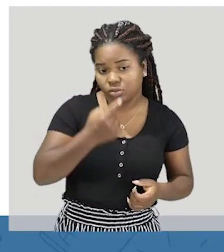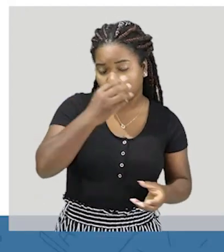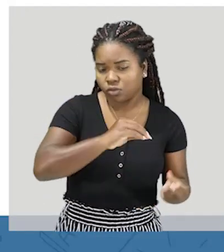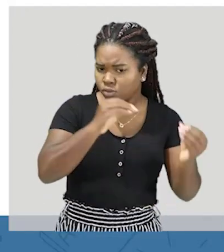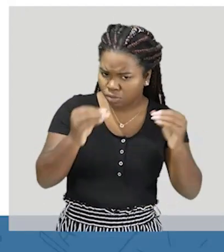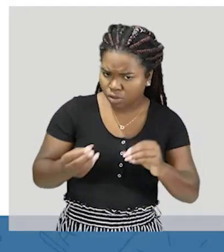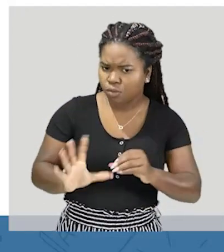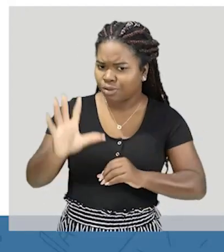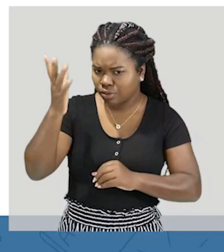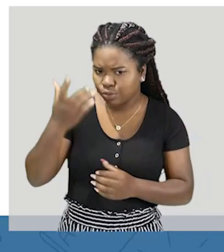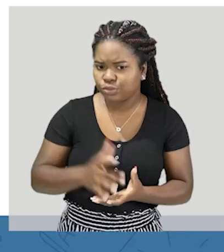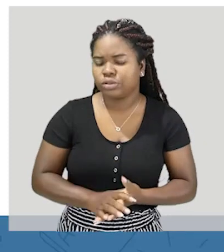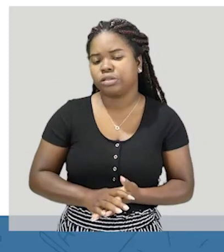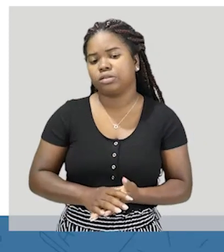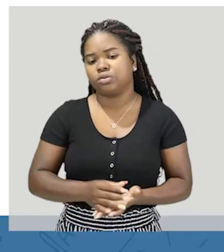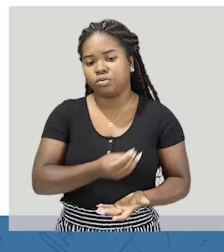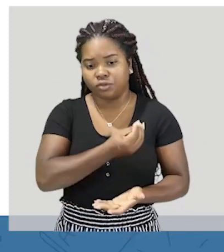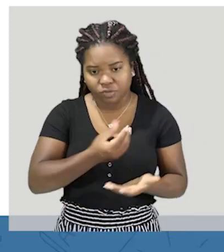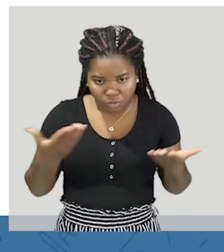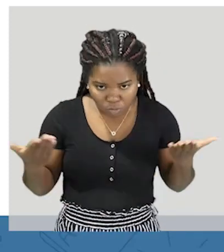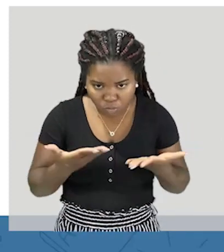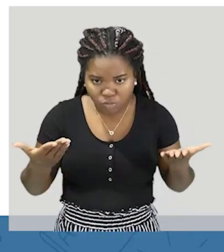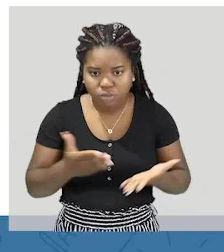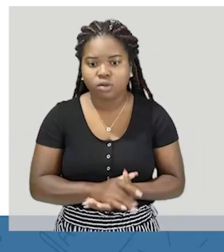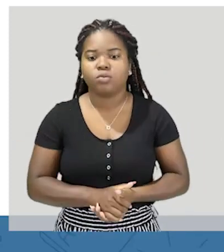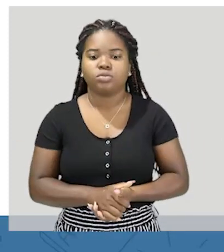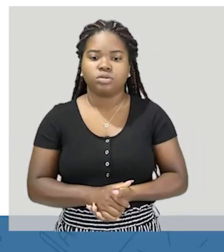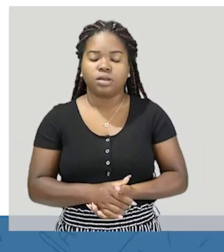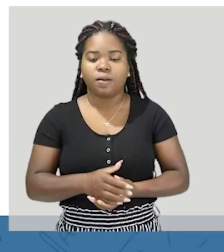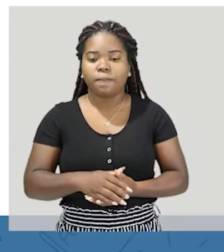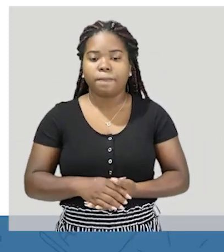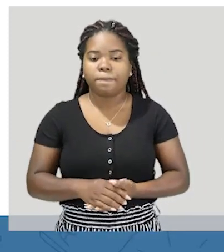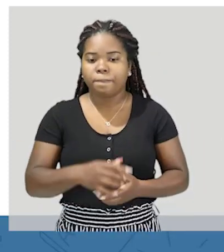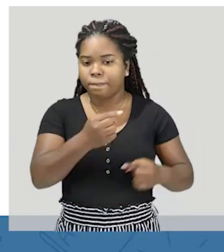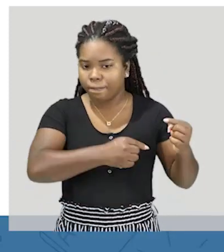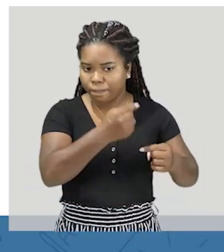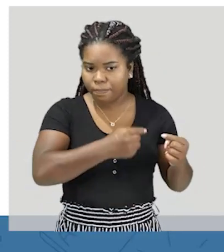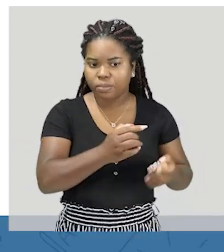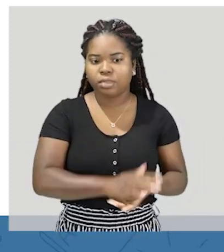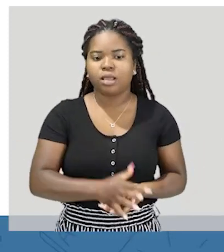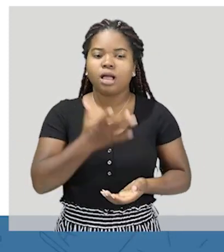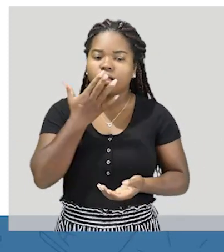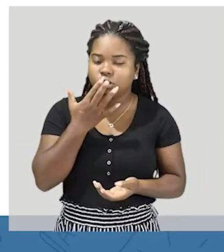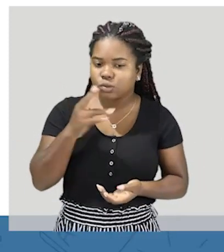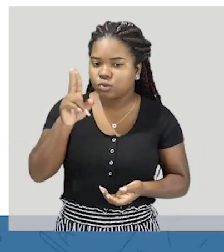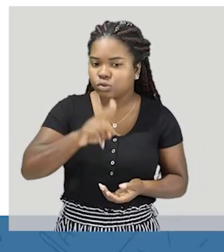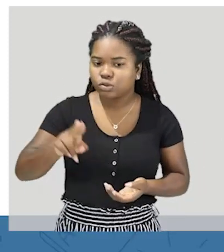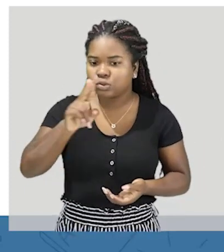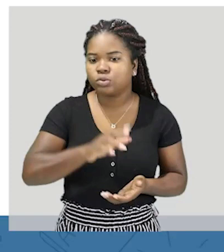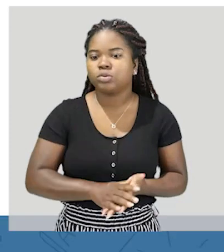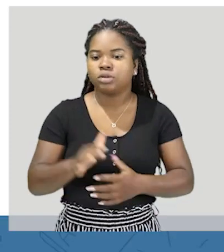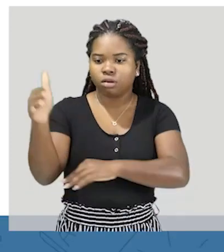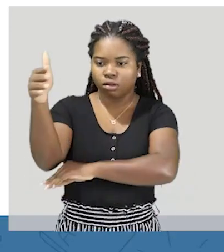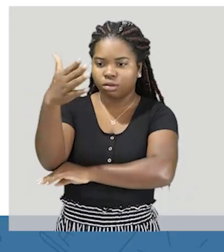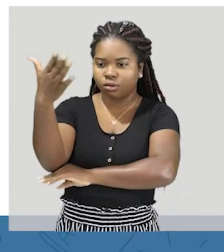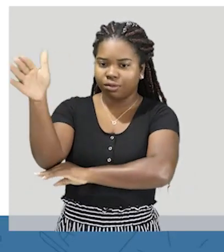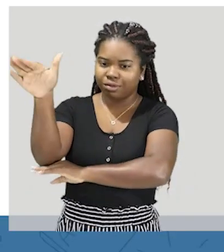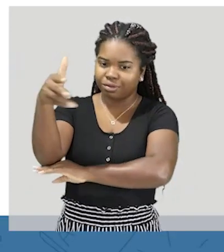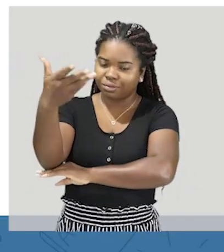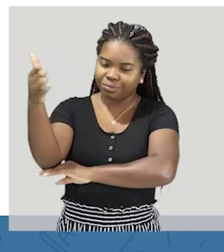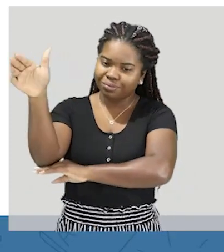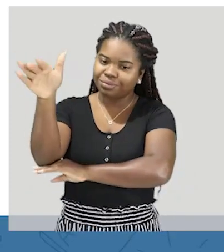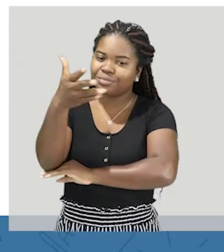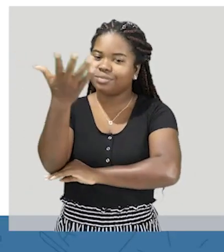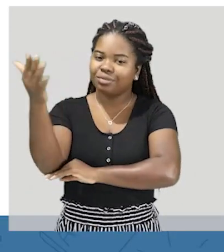situação bem pontual que nós estamos vivendo no panorama político, né? As cores utilizadas da bandeira nacional que foram